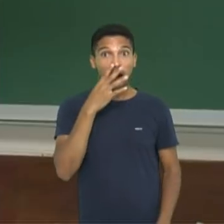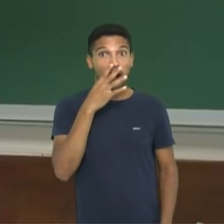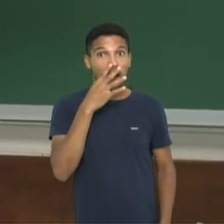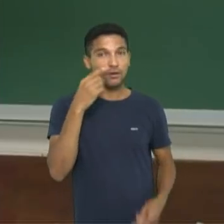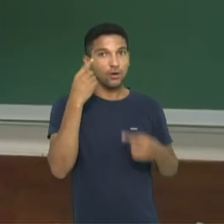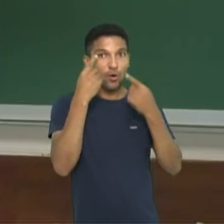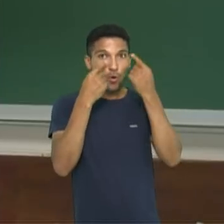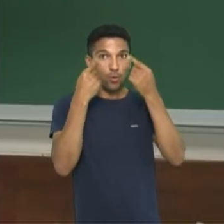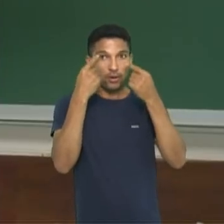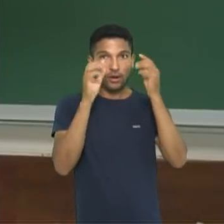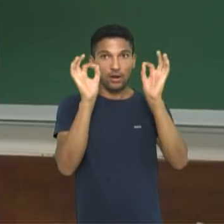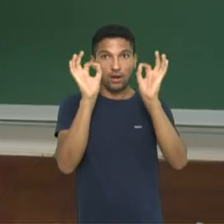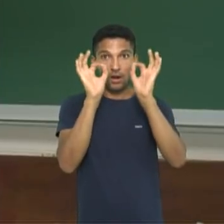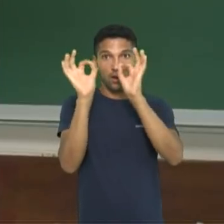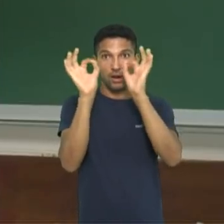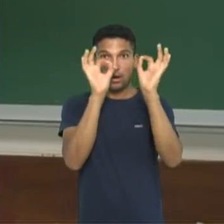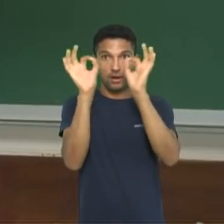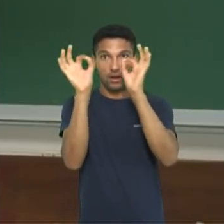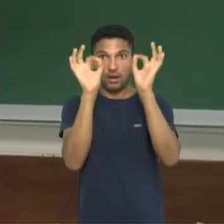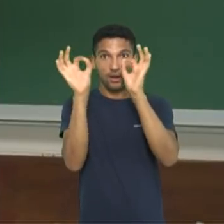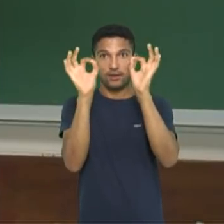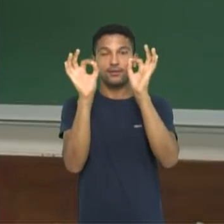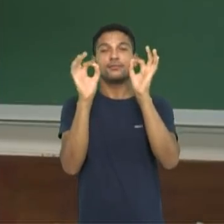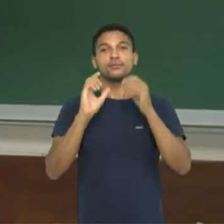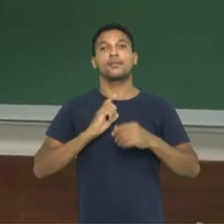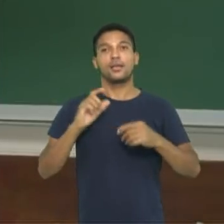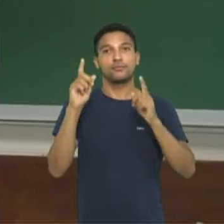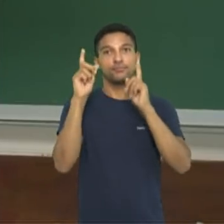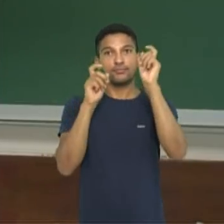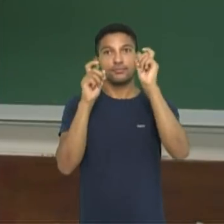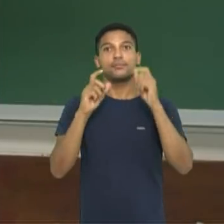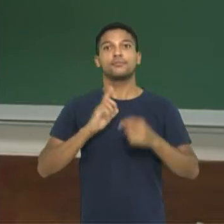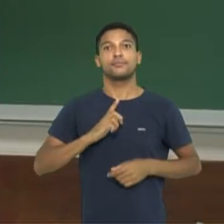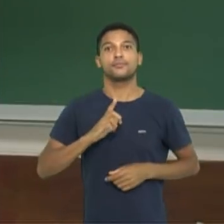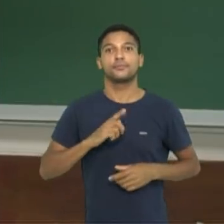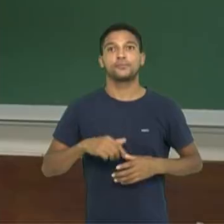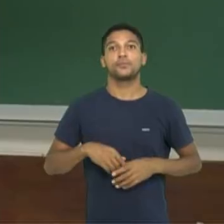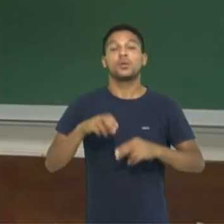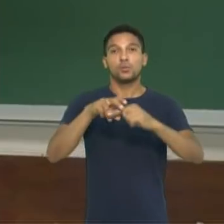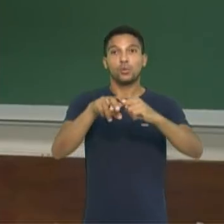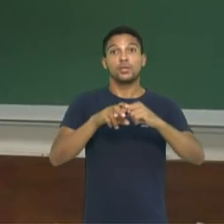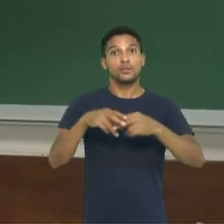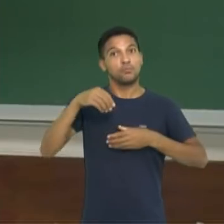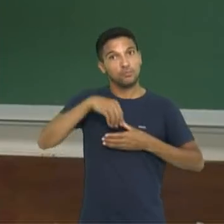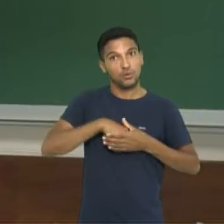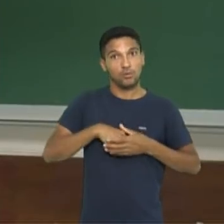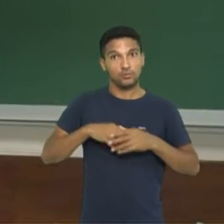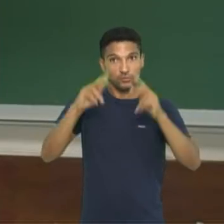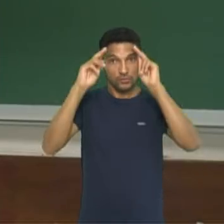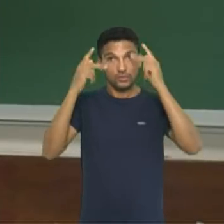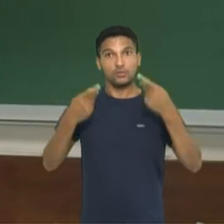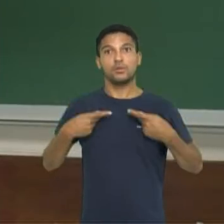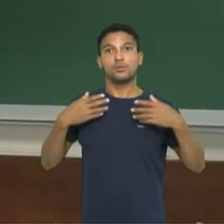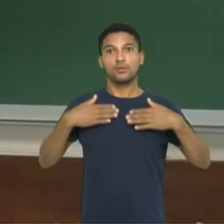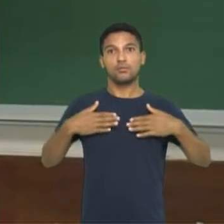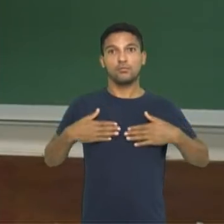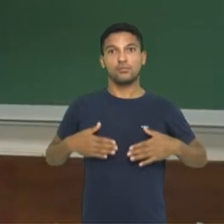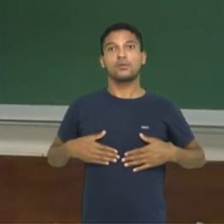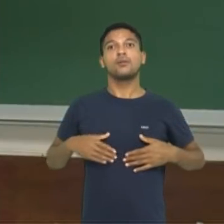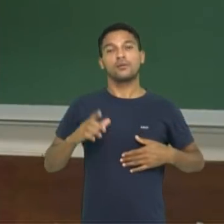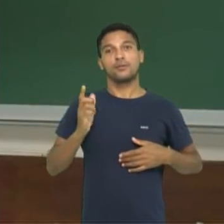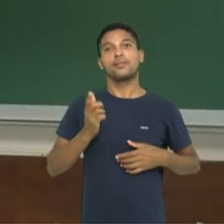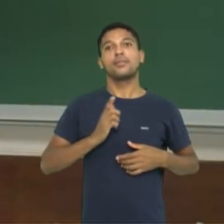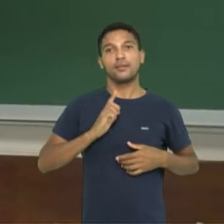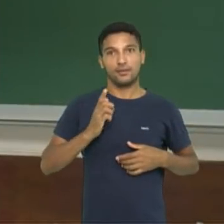admiração, e por aí vai. Então, a gente tem que todas as nossas manifestações comunicativas são